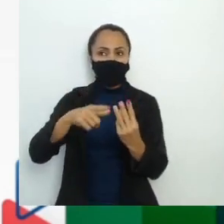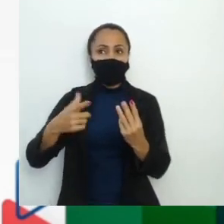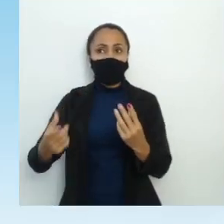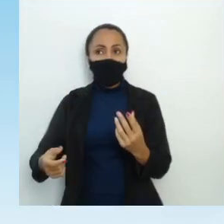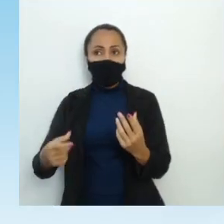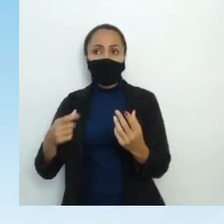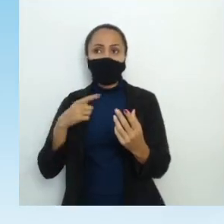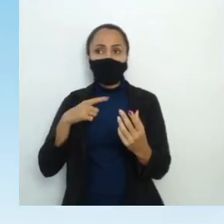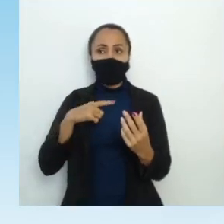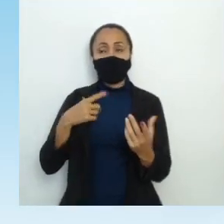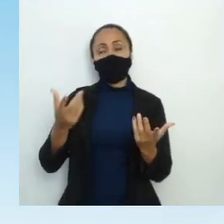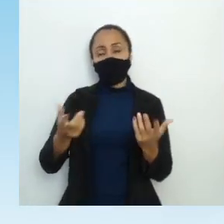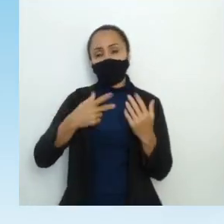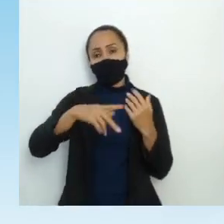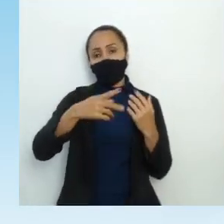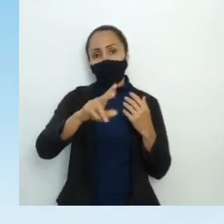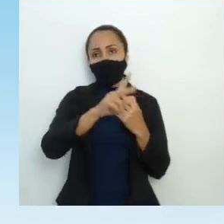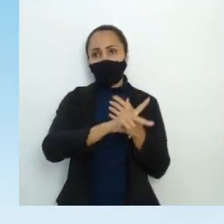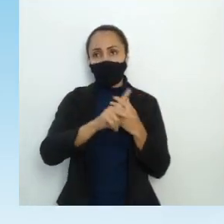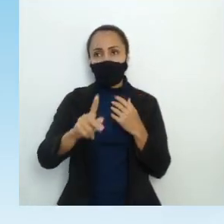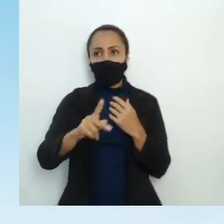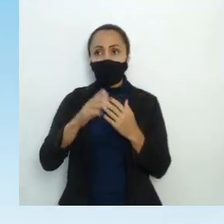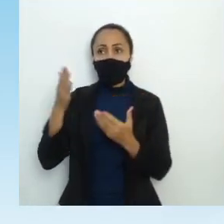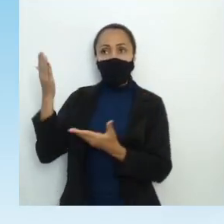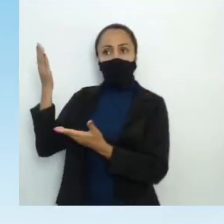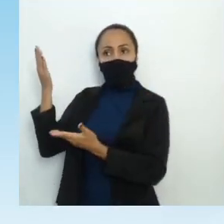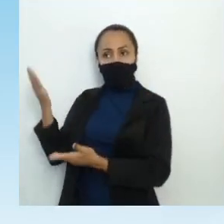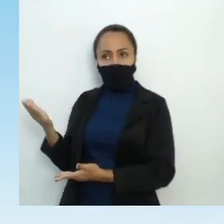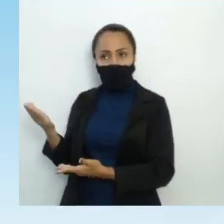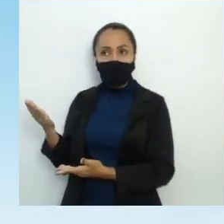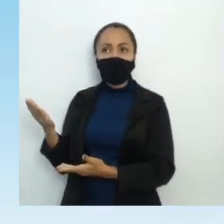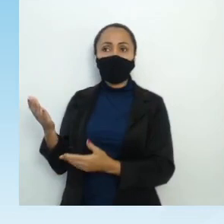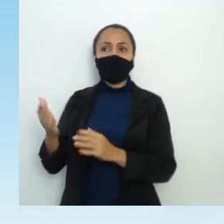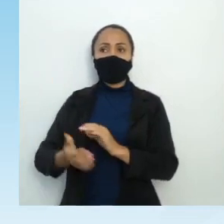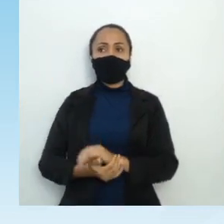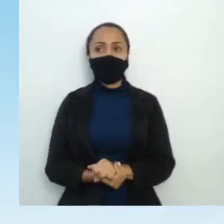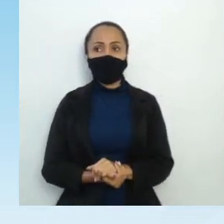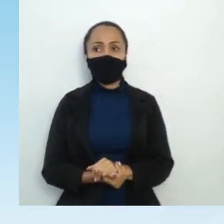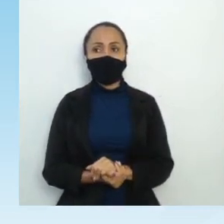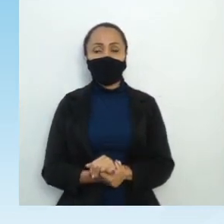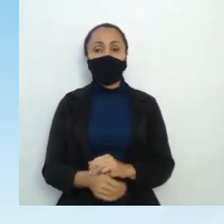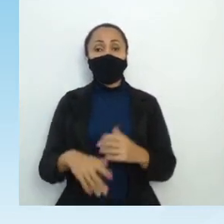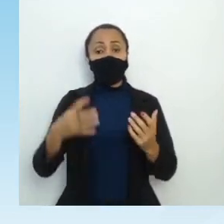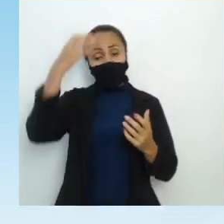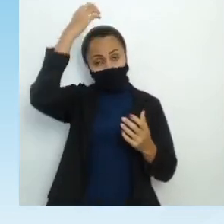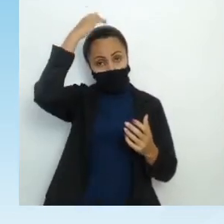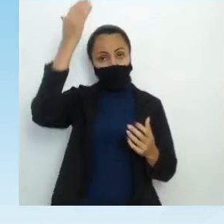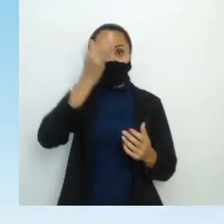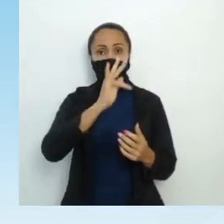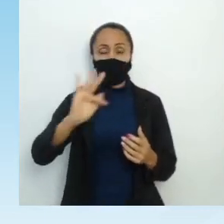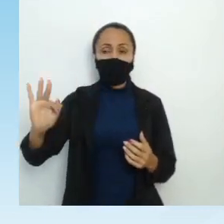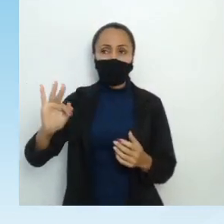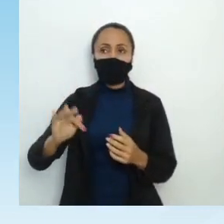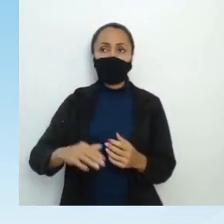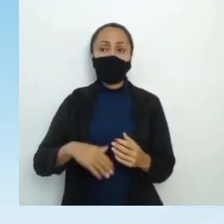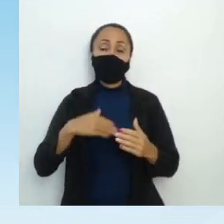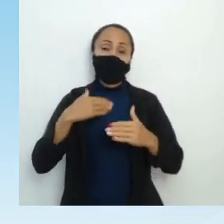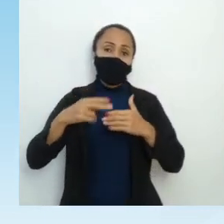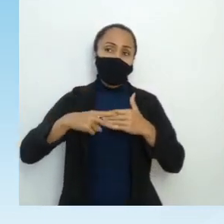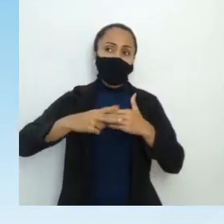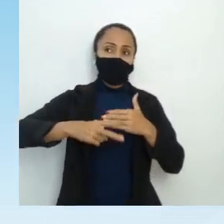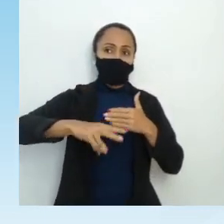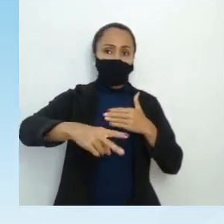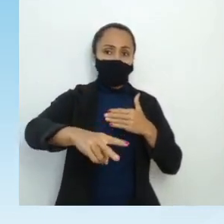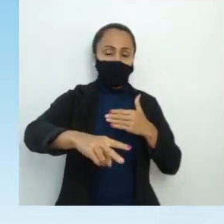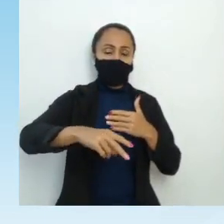estado com seu professor, da queda da Bastilha e consequentemente a destituição do rei da França, né, Luís, e consequentemente aí